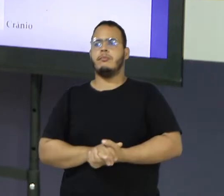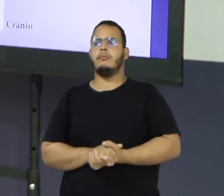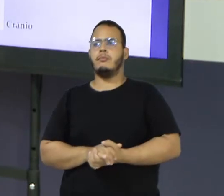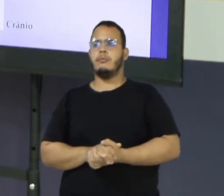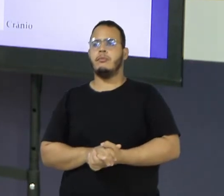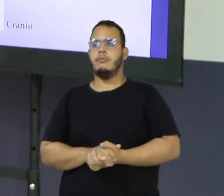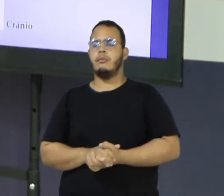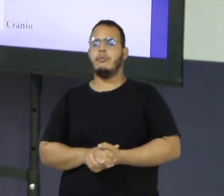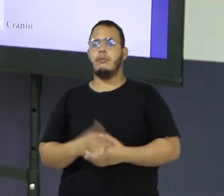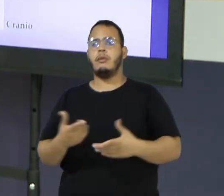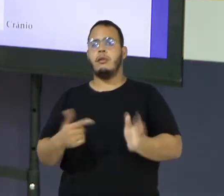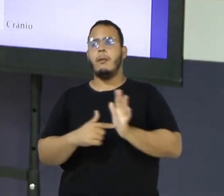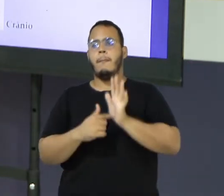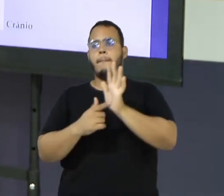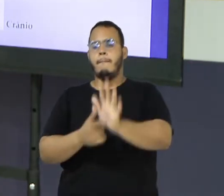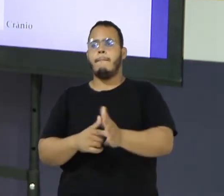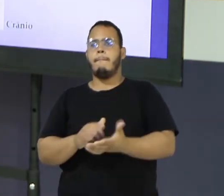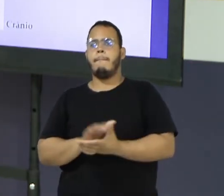gente tem aqui, ó,